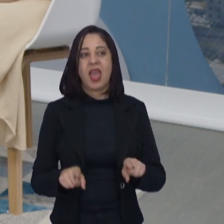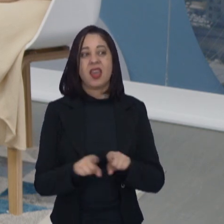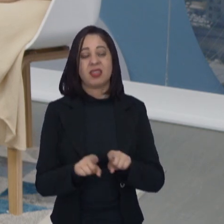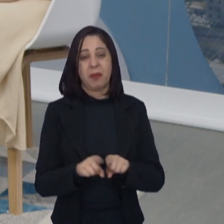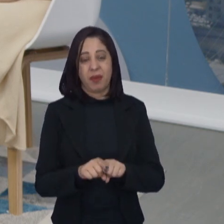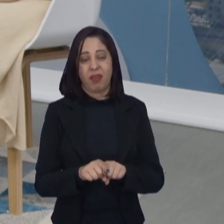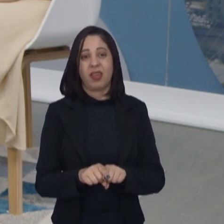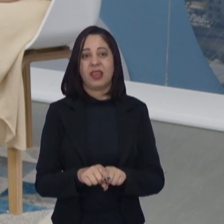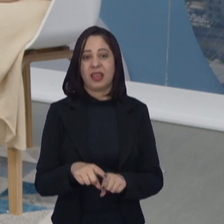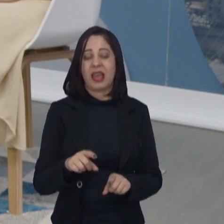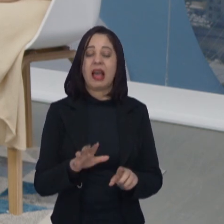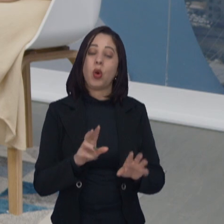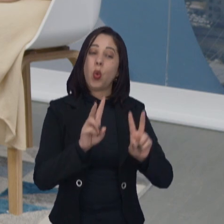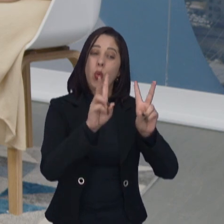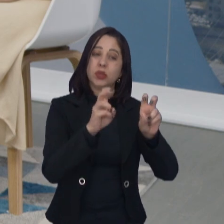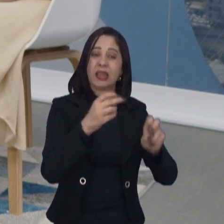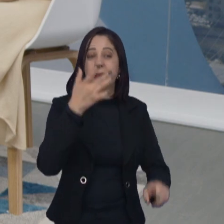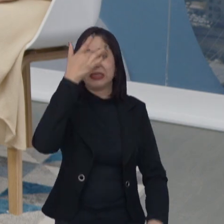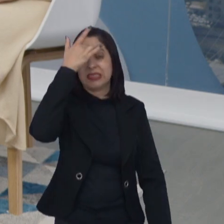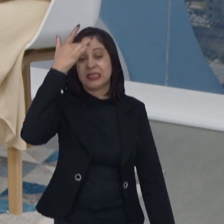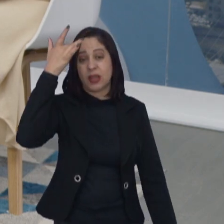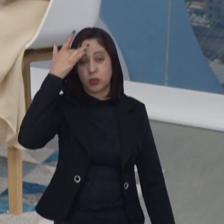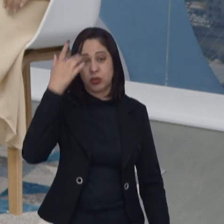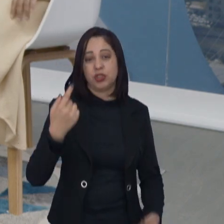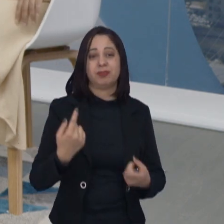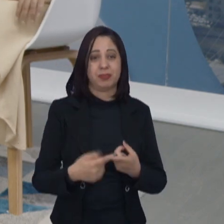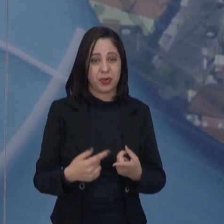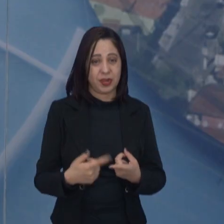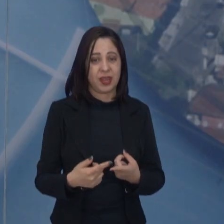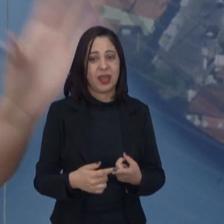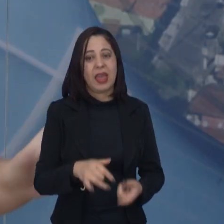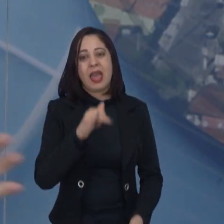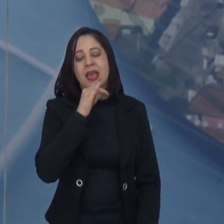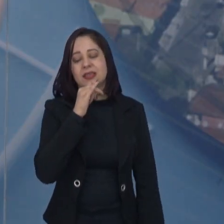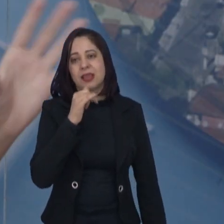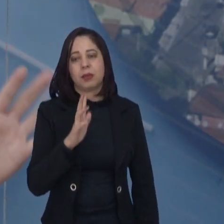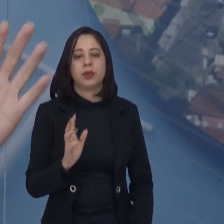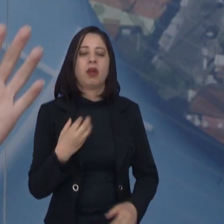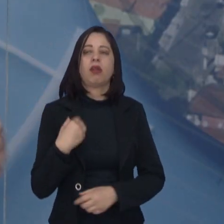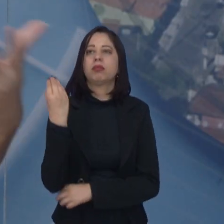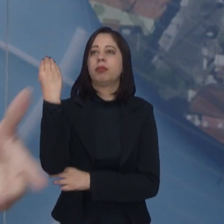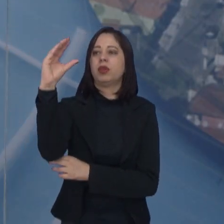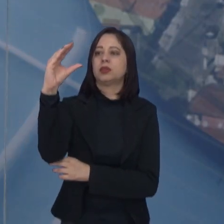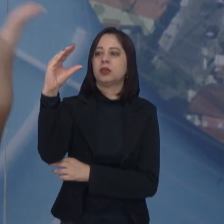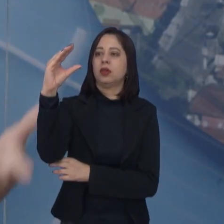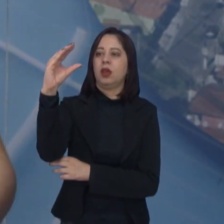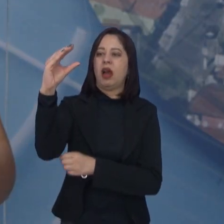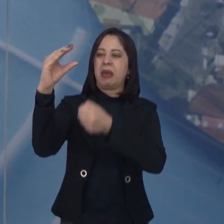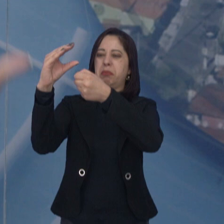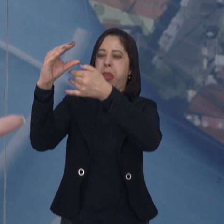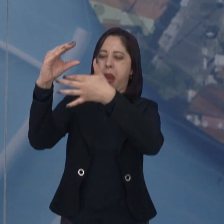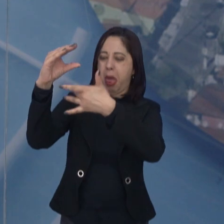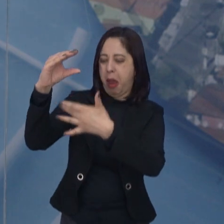porque é muito difícil. Para quem não é influenciador, às vezes você já tem que, poxa, deixa eu parar de até acessar um pouco as redes,